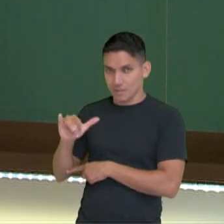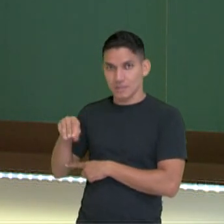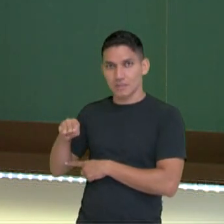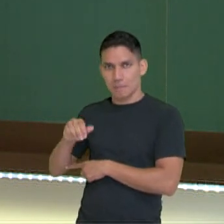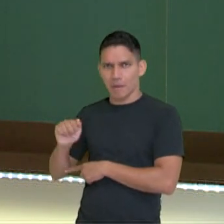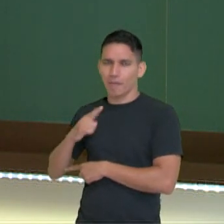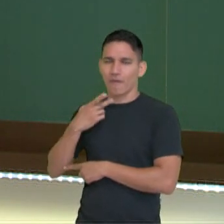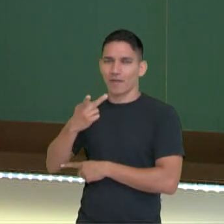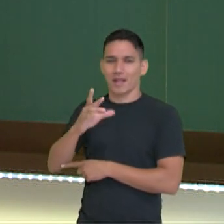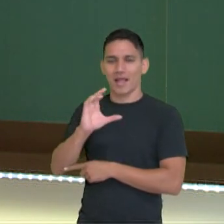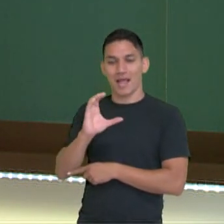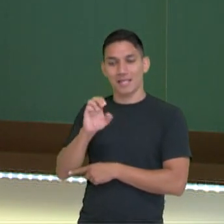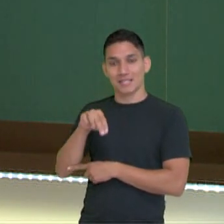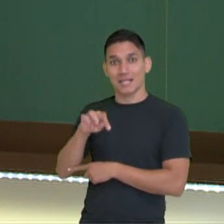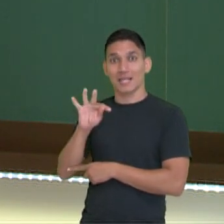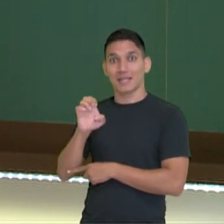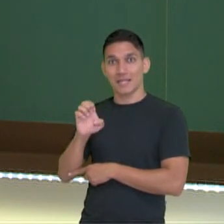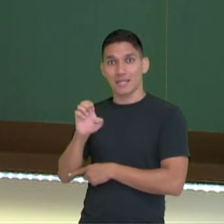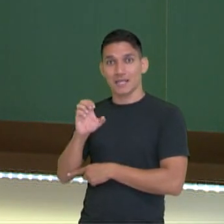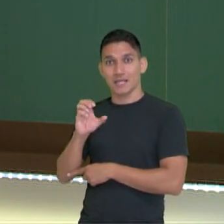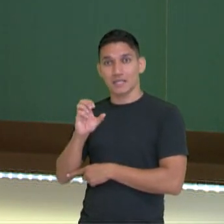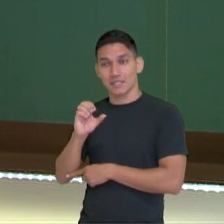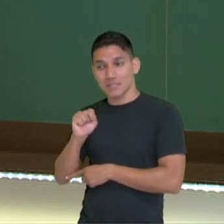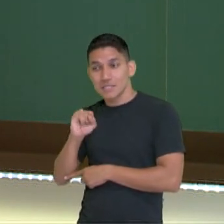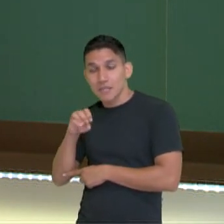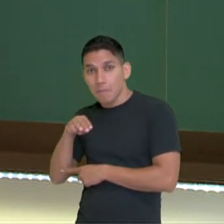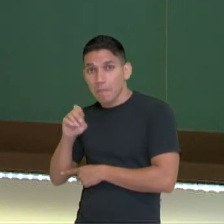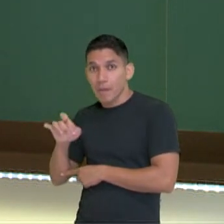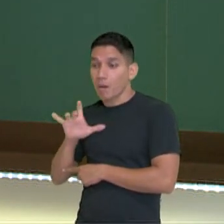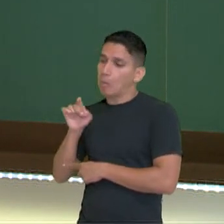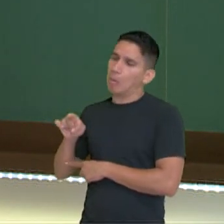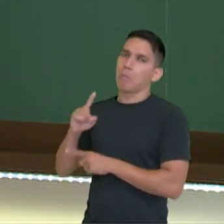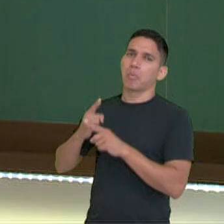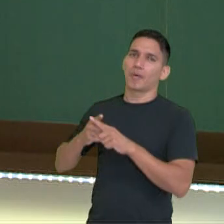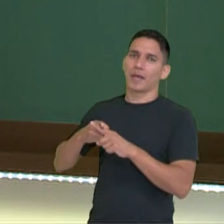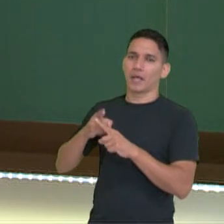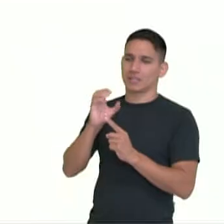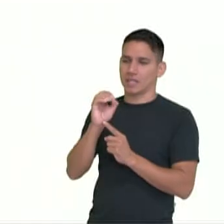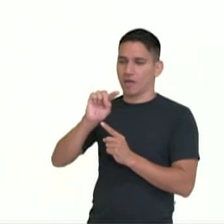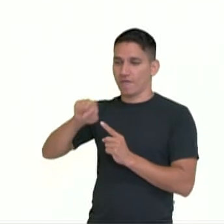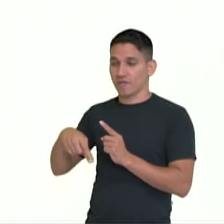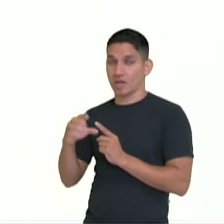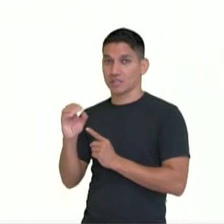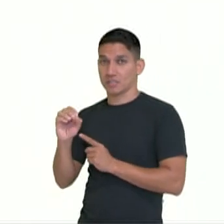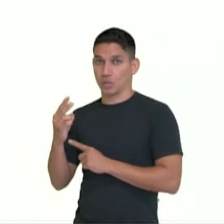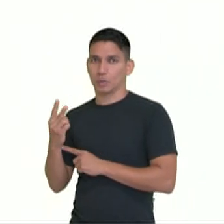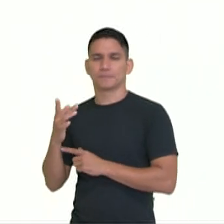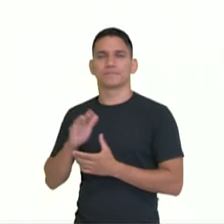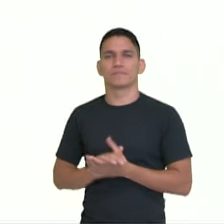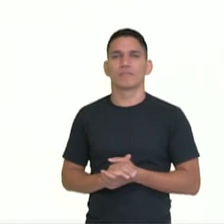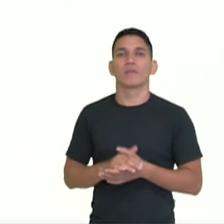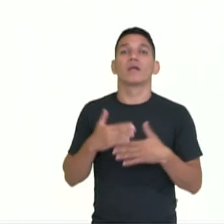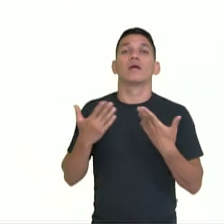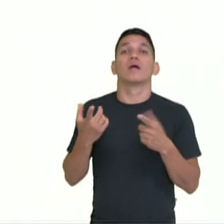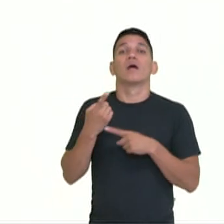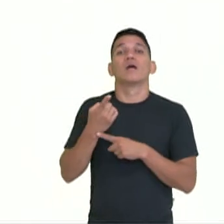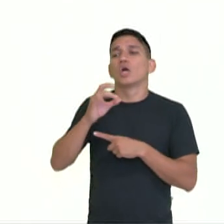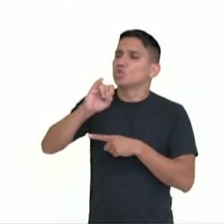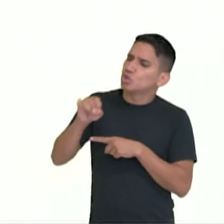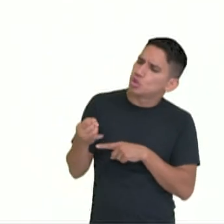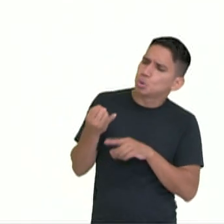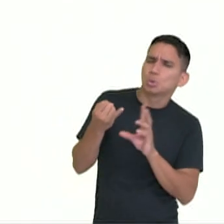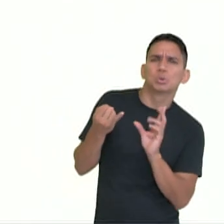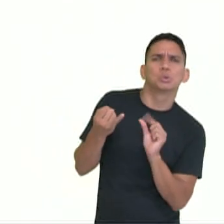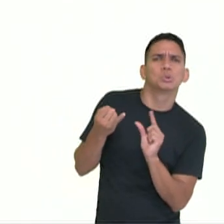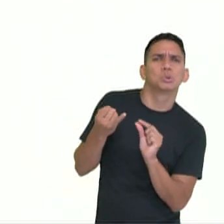Eu falei centesimal porque aqui é 2 centésimos, né? Mas na forma decimal da taxa. E o juro que a gente quer saber quanto